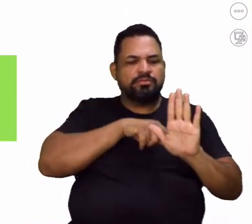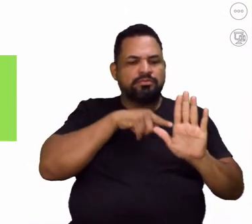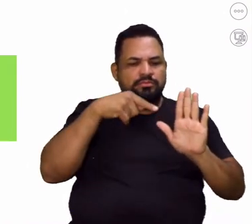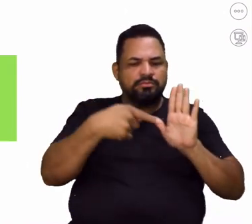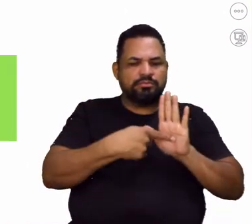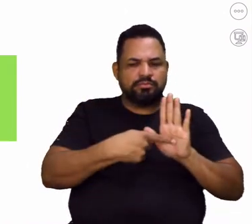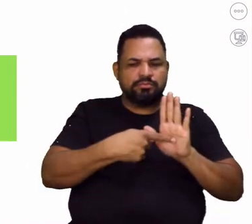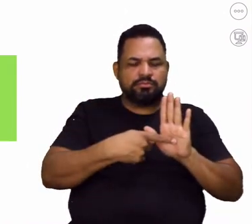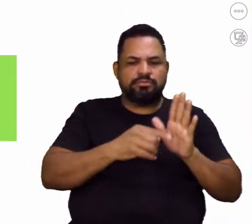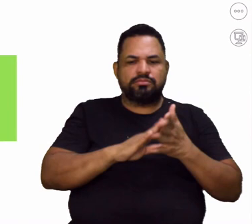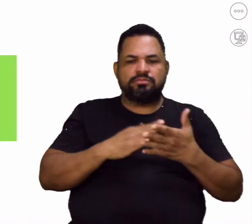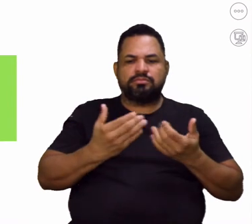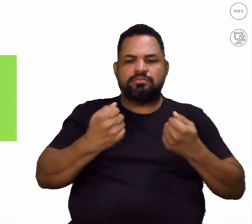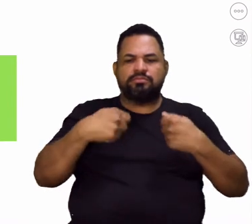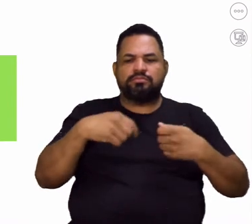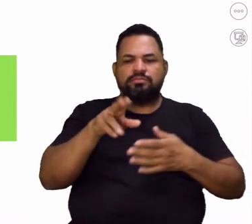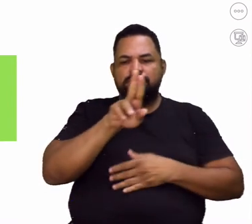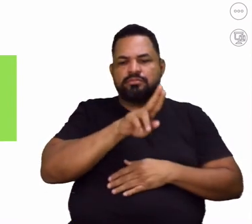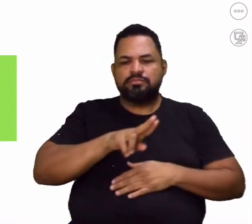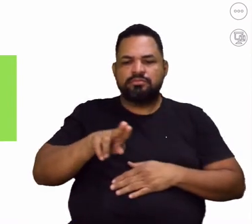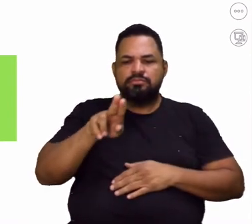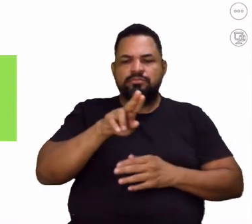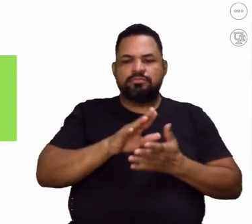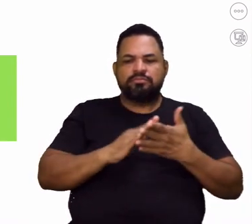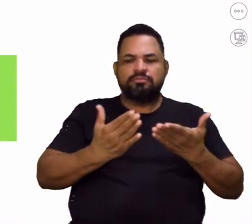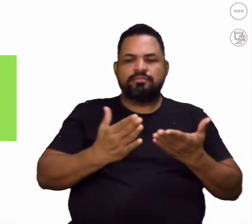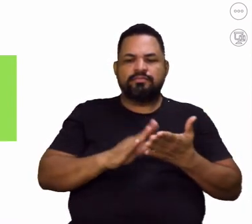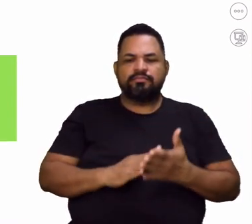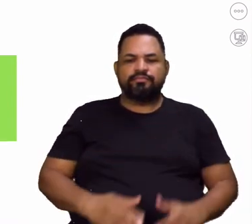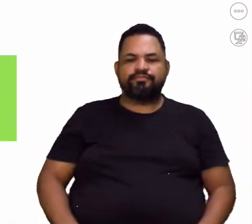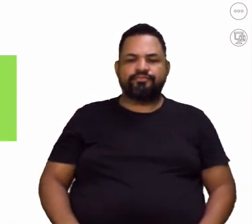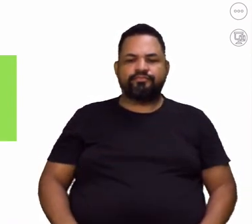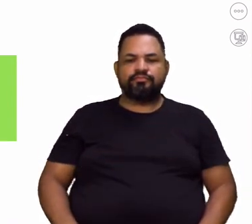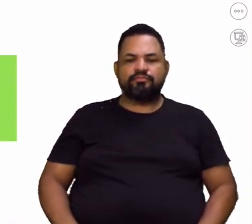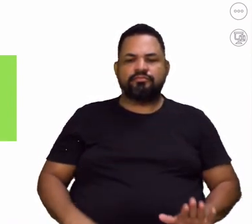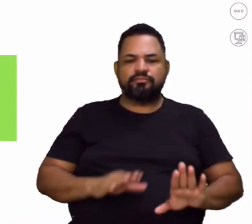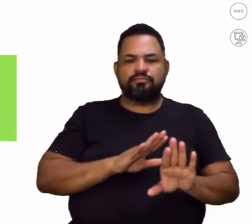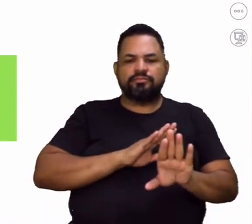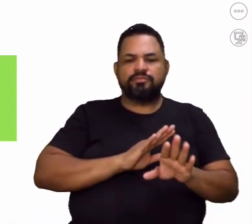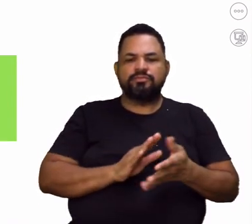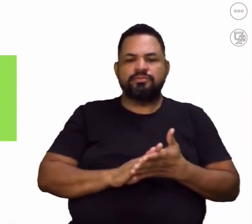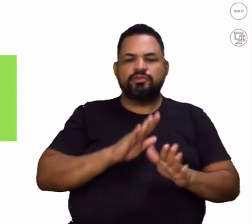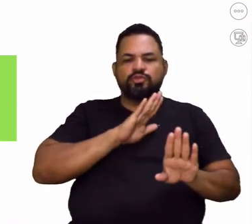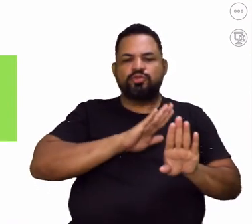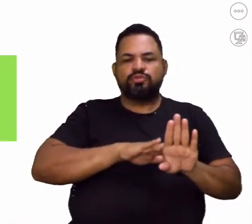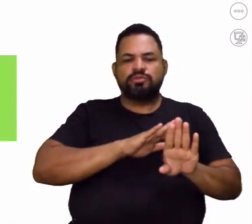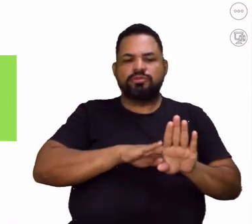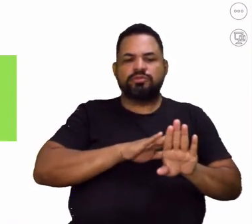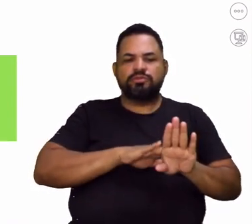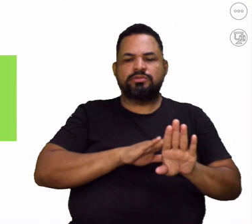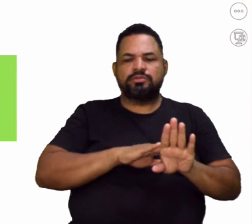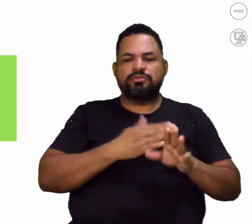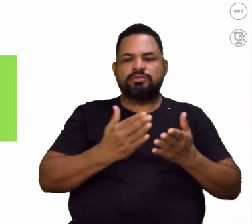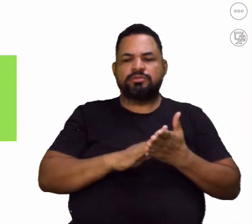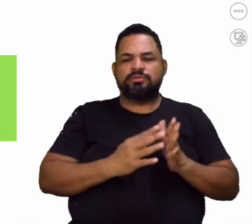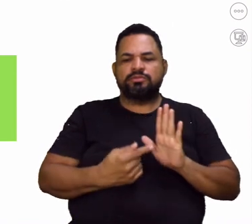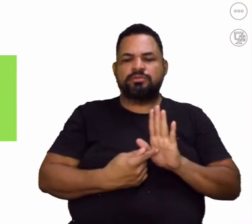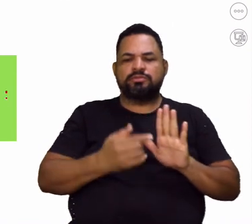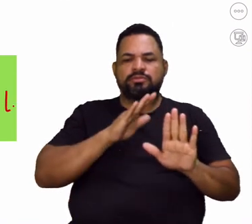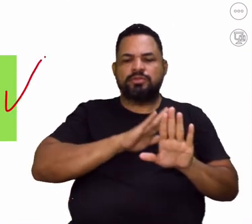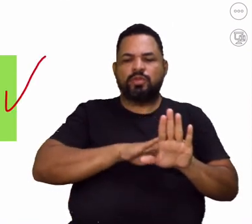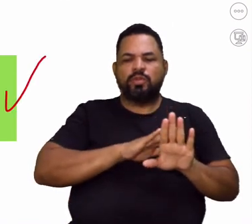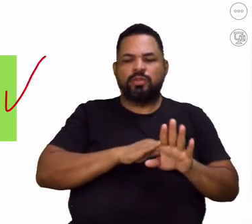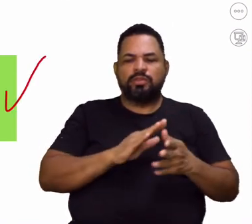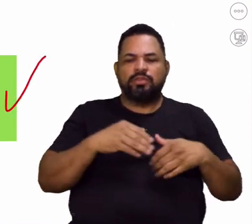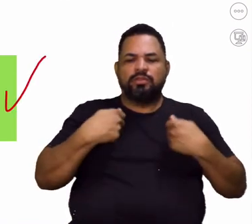ali. Ou você pode aí produzir um texto descritivo subjetivamente, que é a descrição subjetiva.